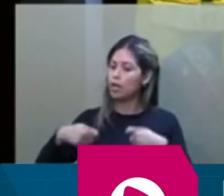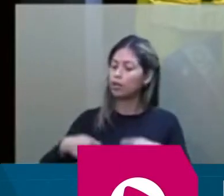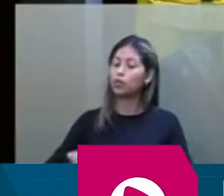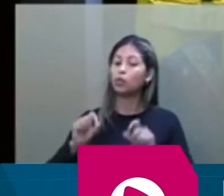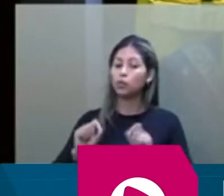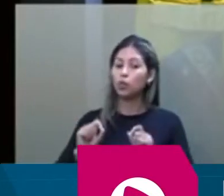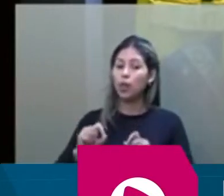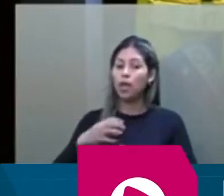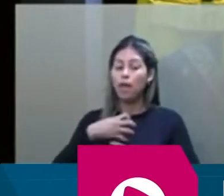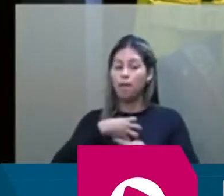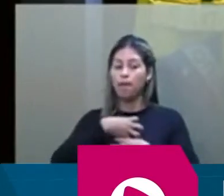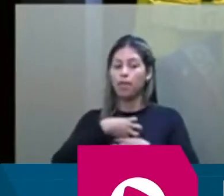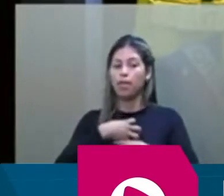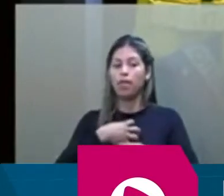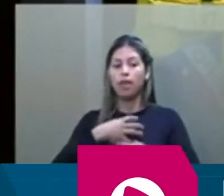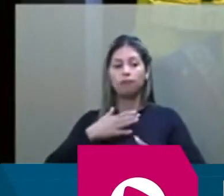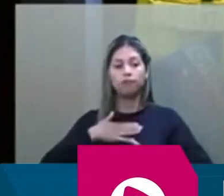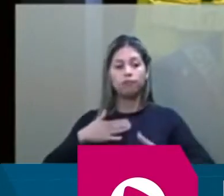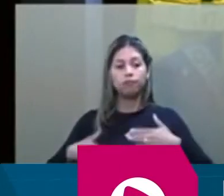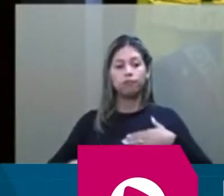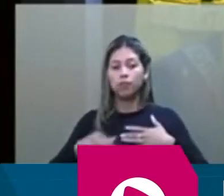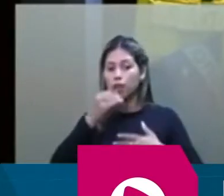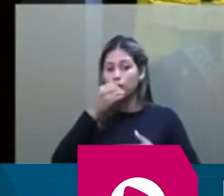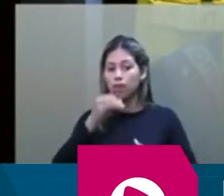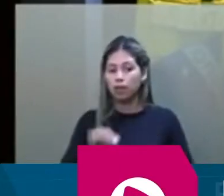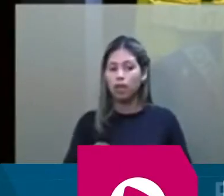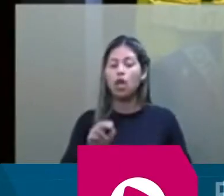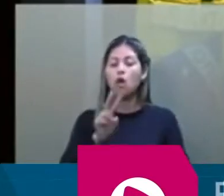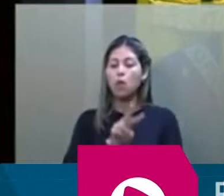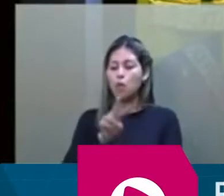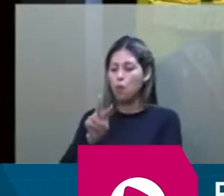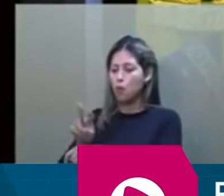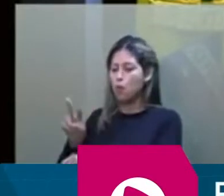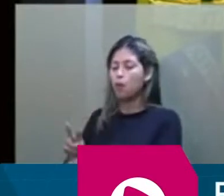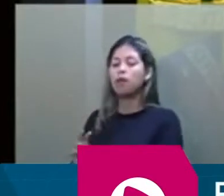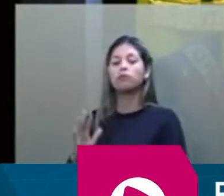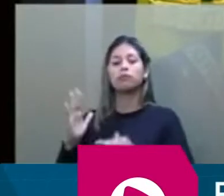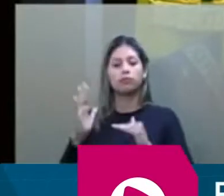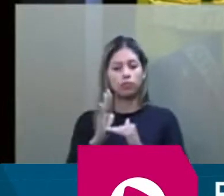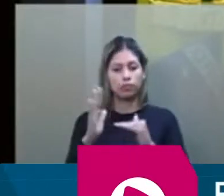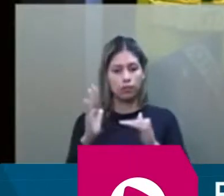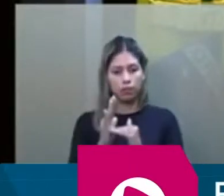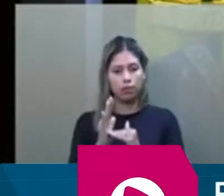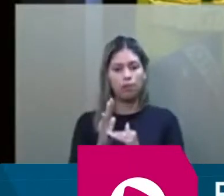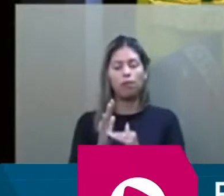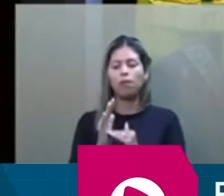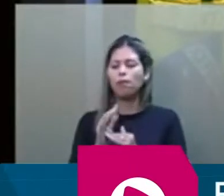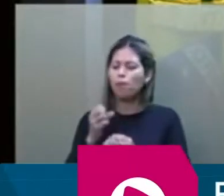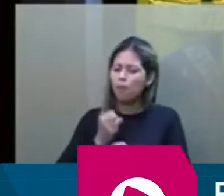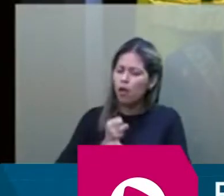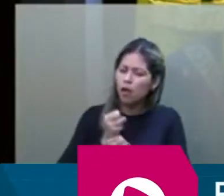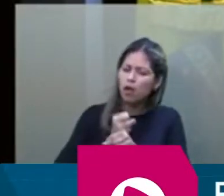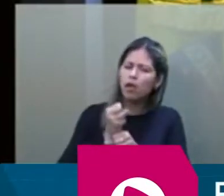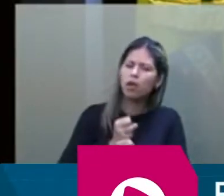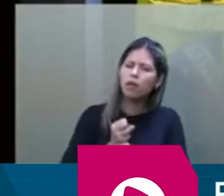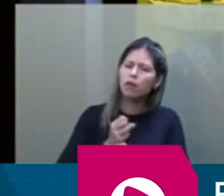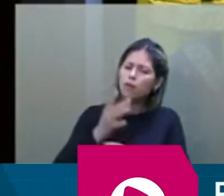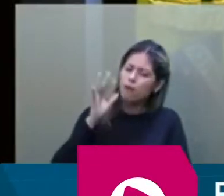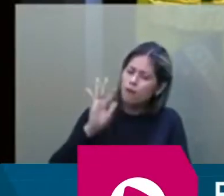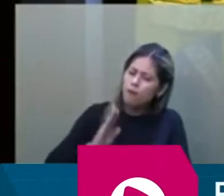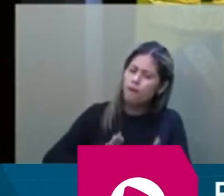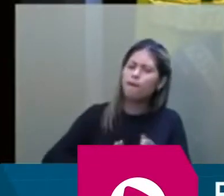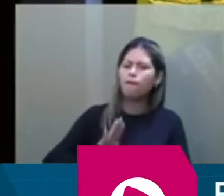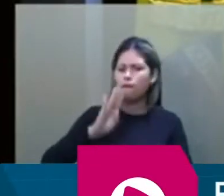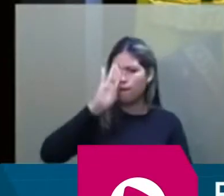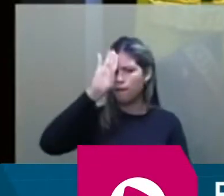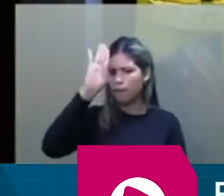a minha energia a conduzir o Senado neste ano fundamental para a tão desejada